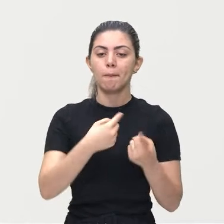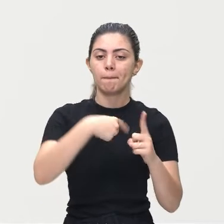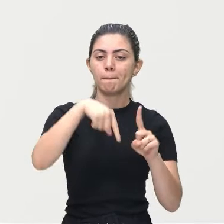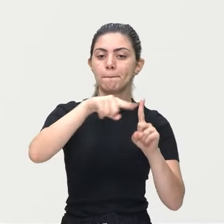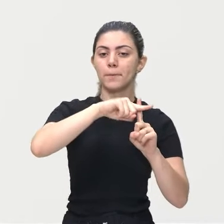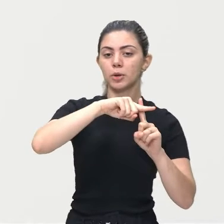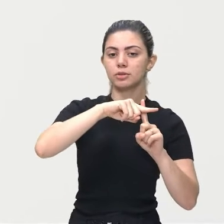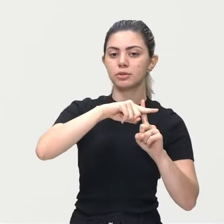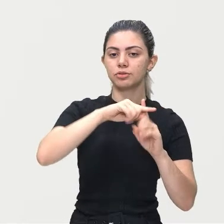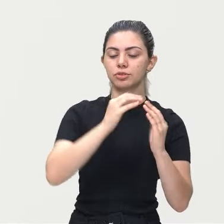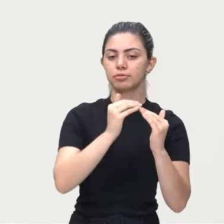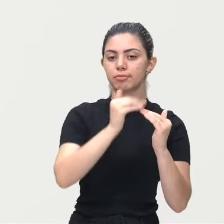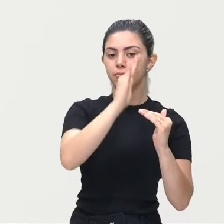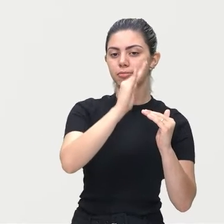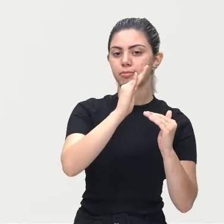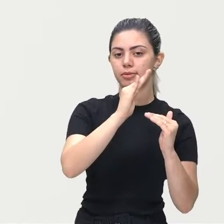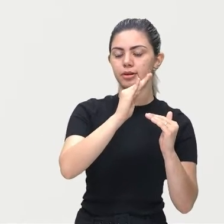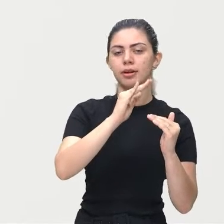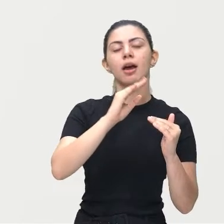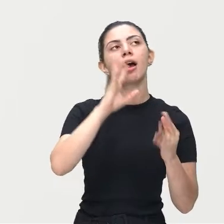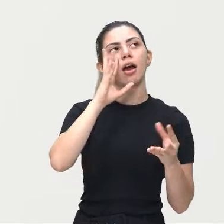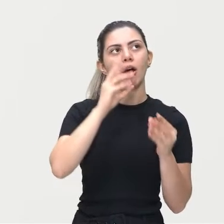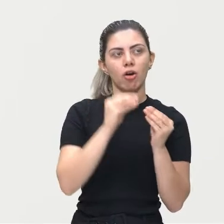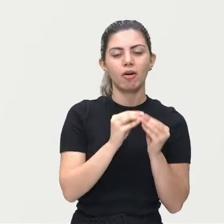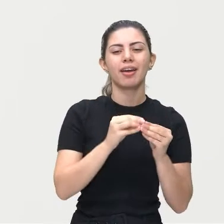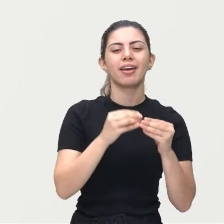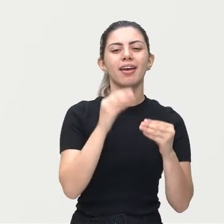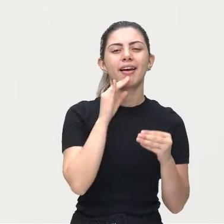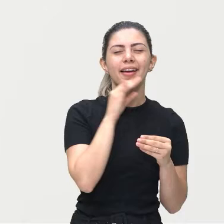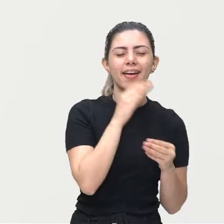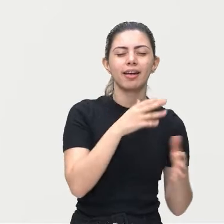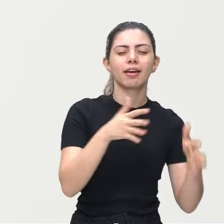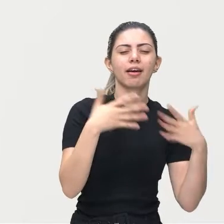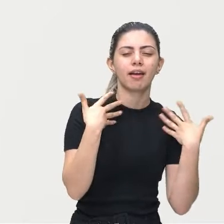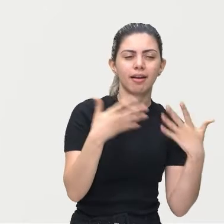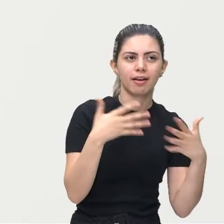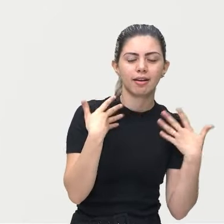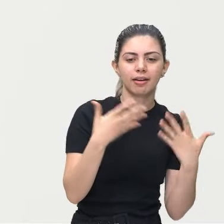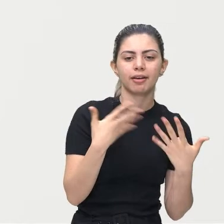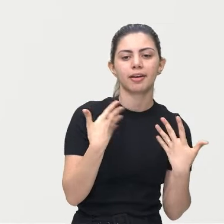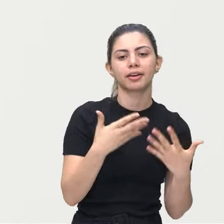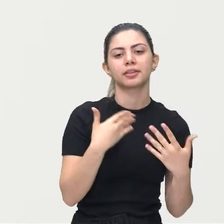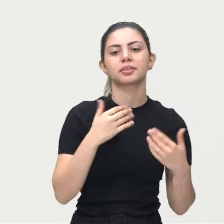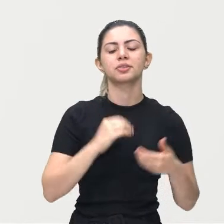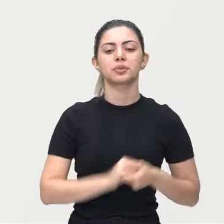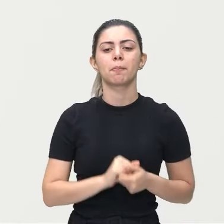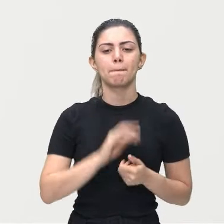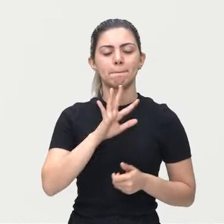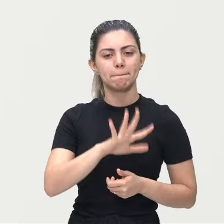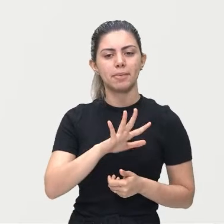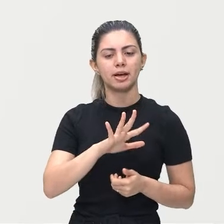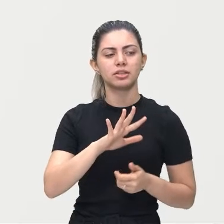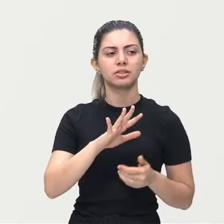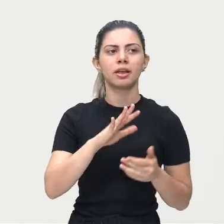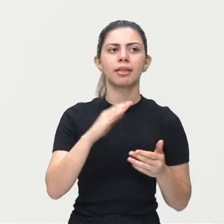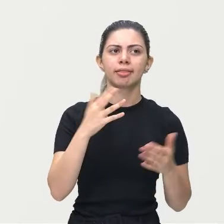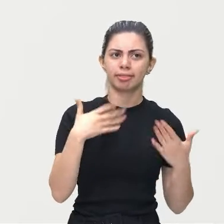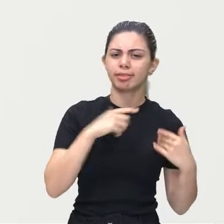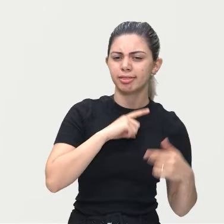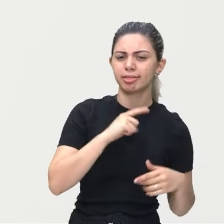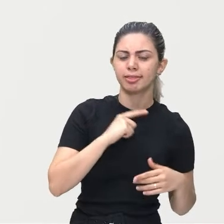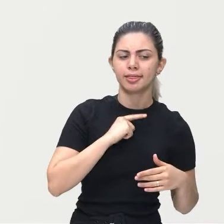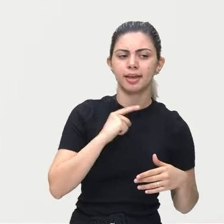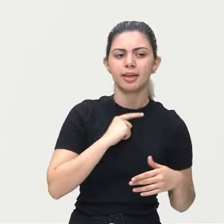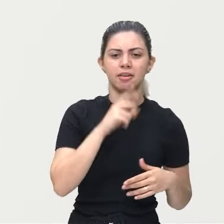positivas dão ideia de calor, mas calor de formas diferentes. E